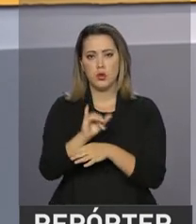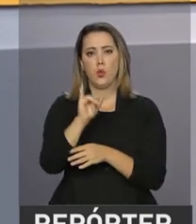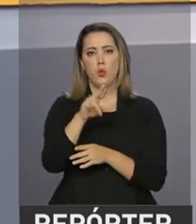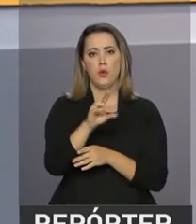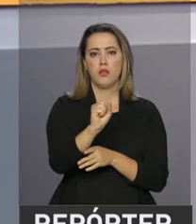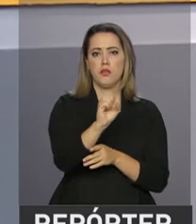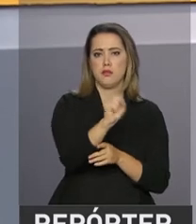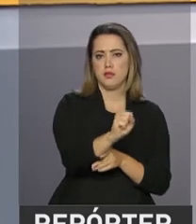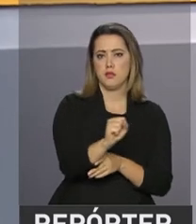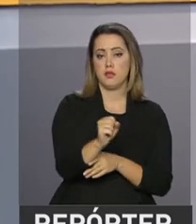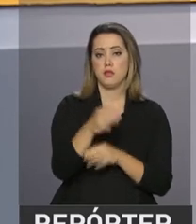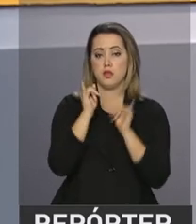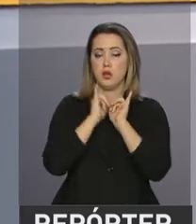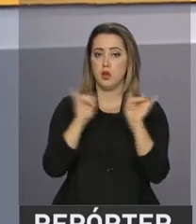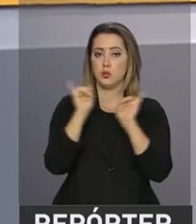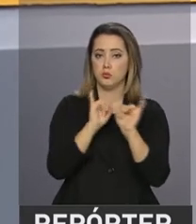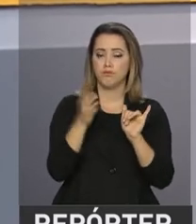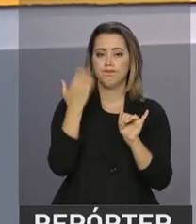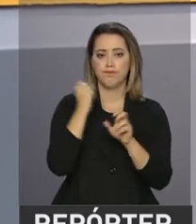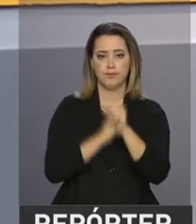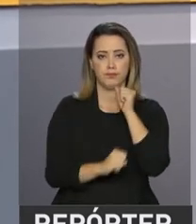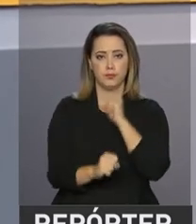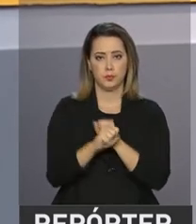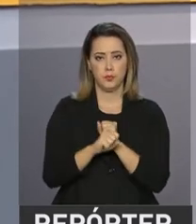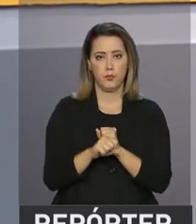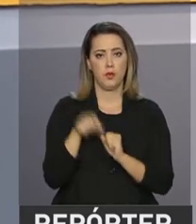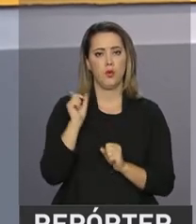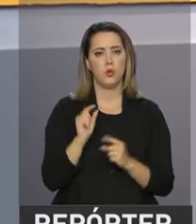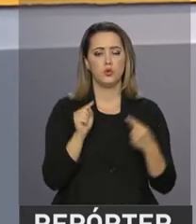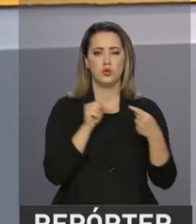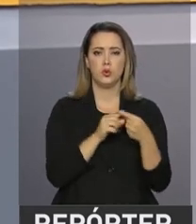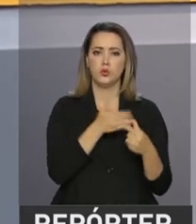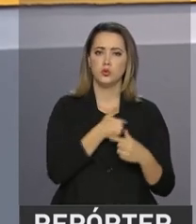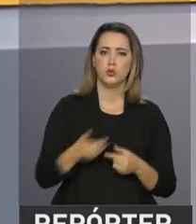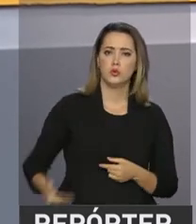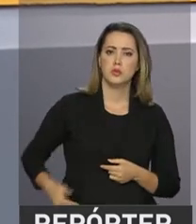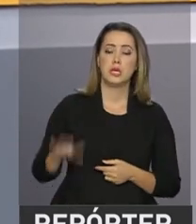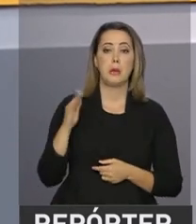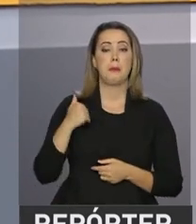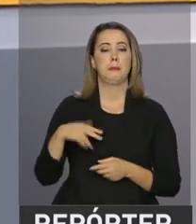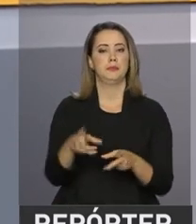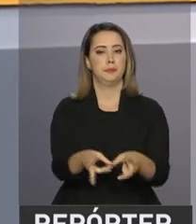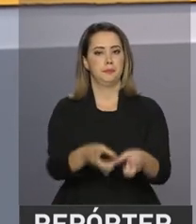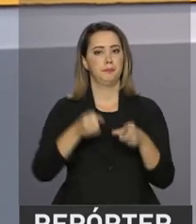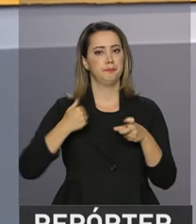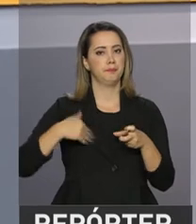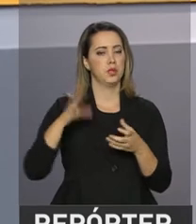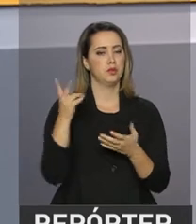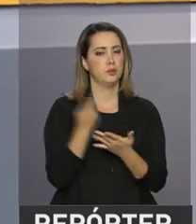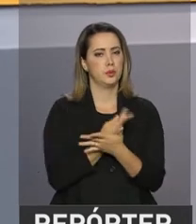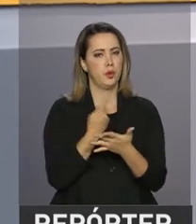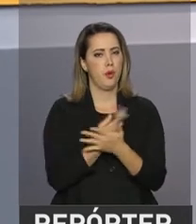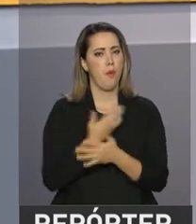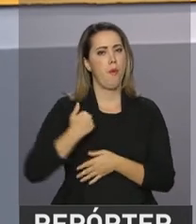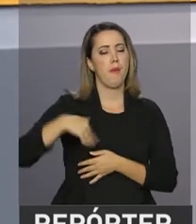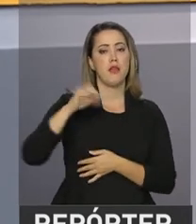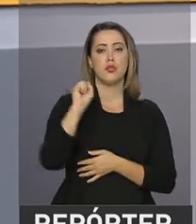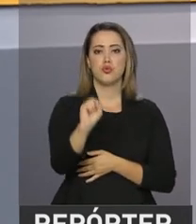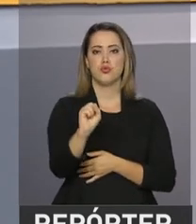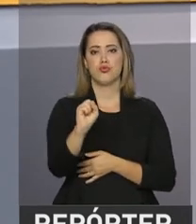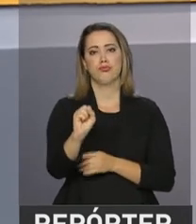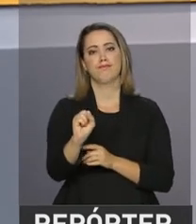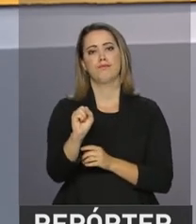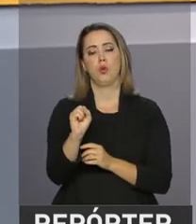anunciado pelo inss no fim do ano passado de acordo com o governo foram identificadas falhas em oito de cada